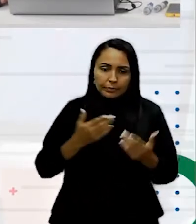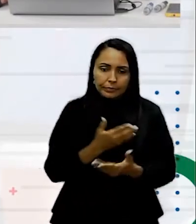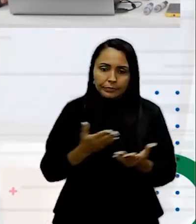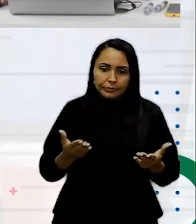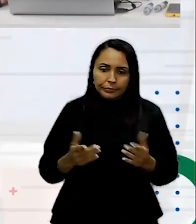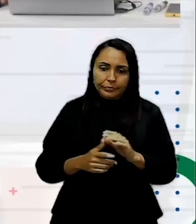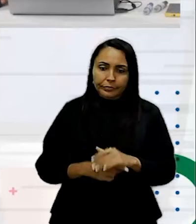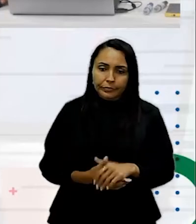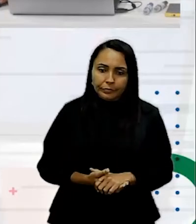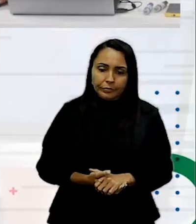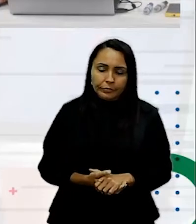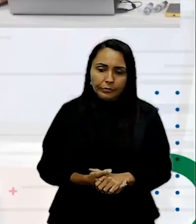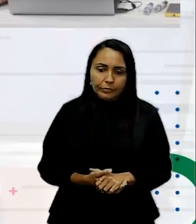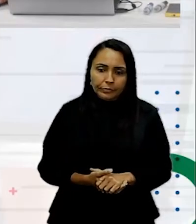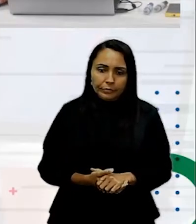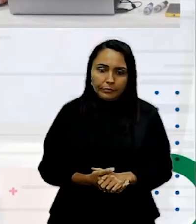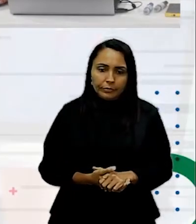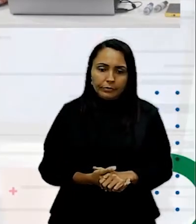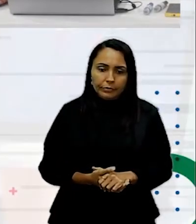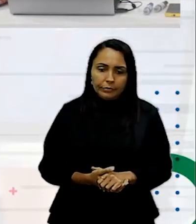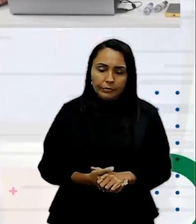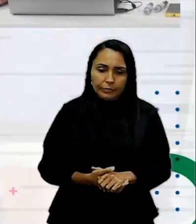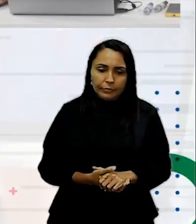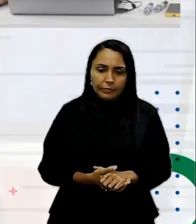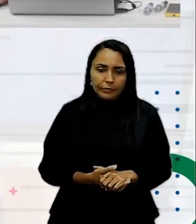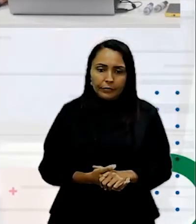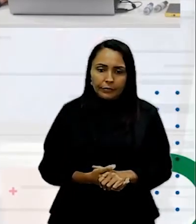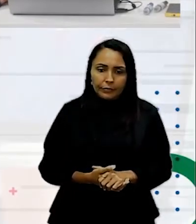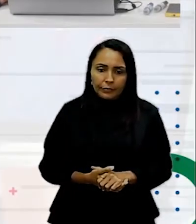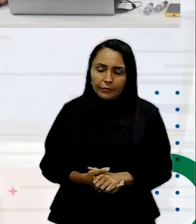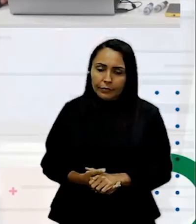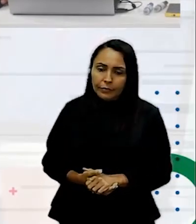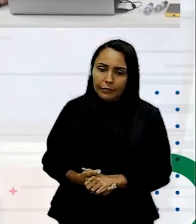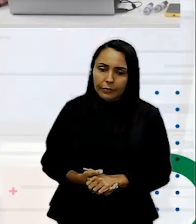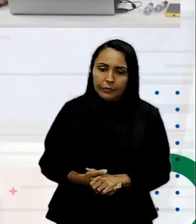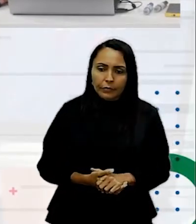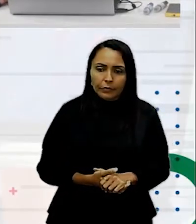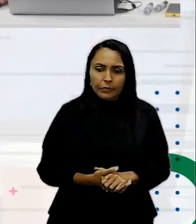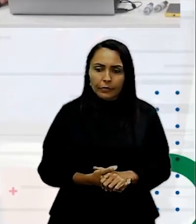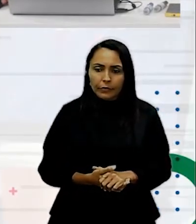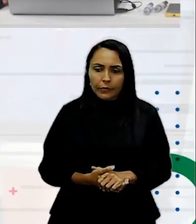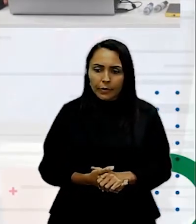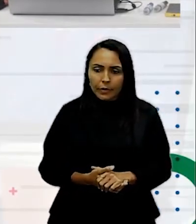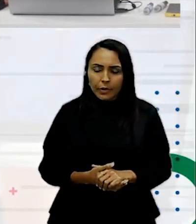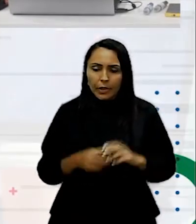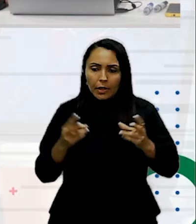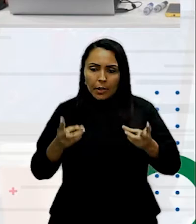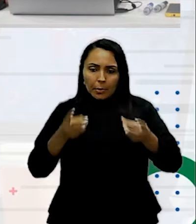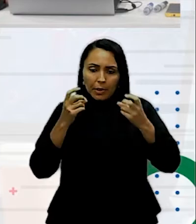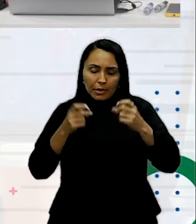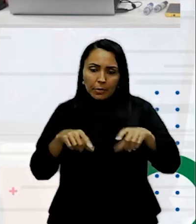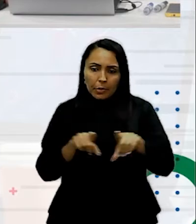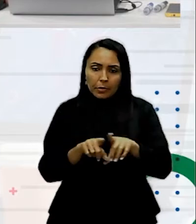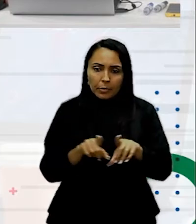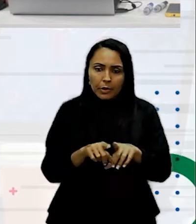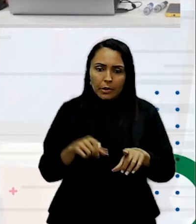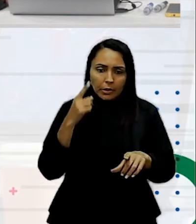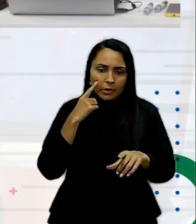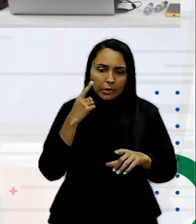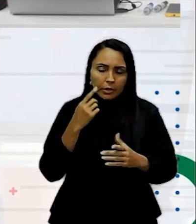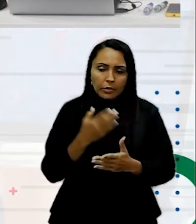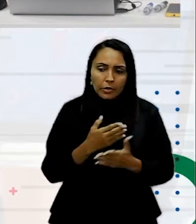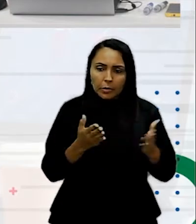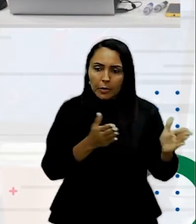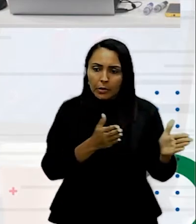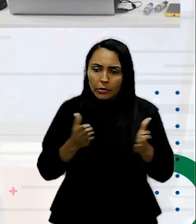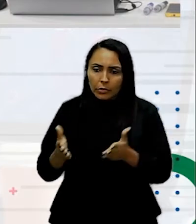no na área de trabalho. Perceba que aqui também eu tenho uma setinha ainda menor do lado.